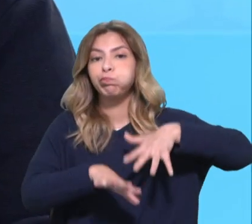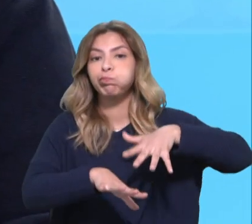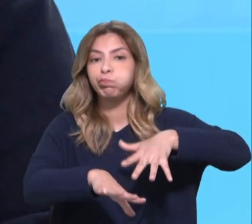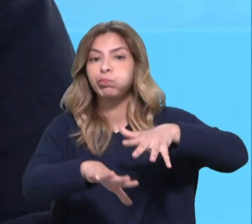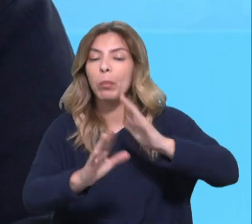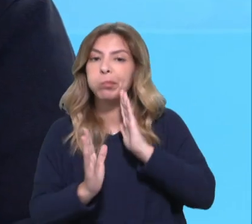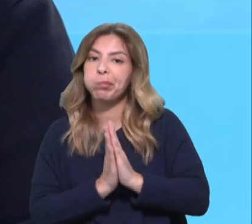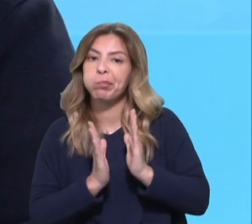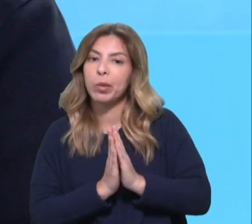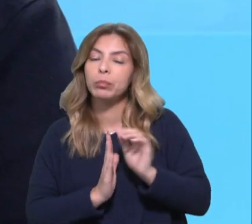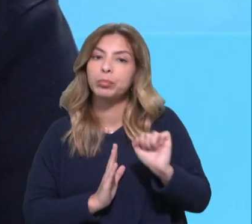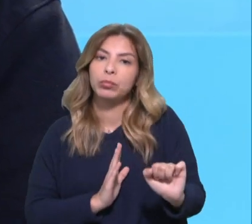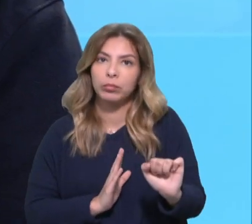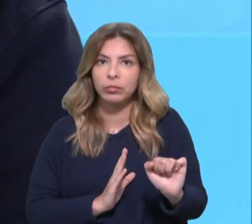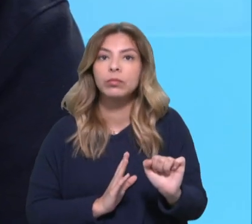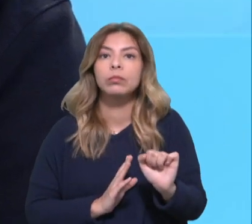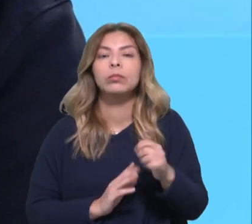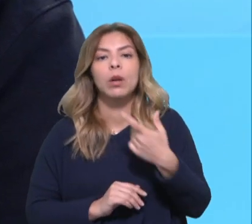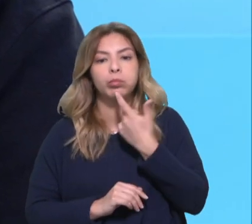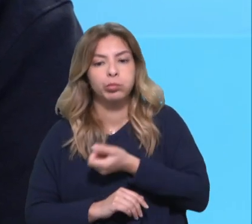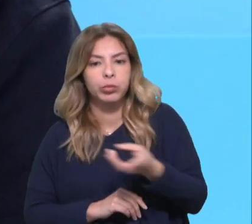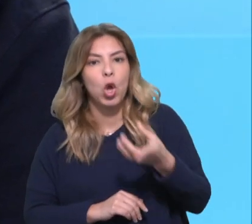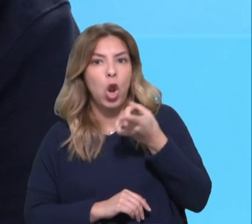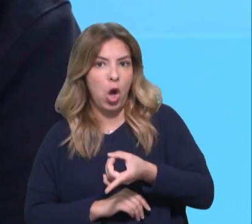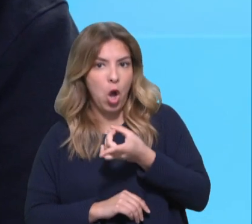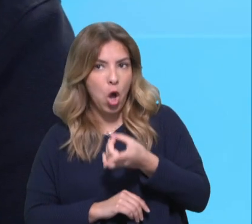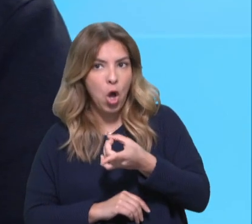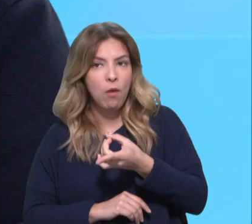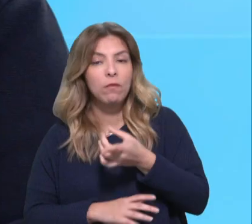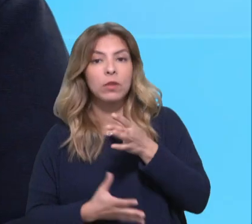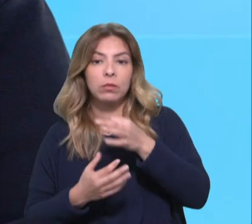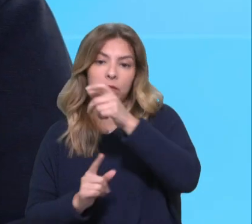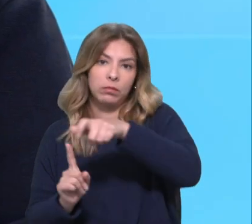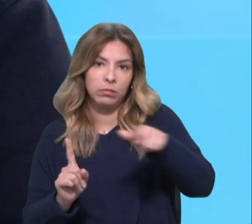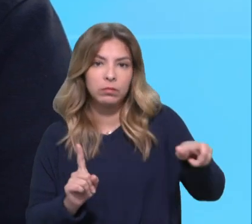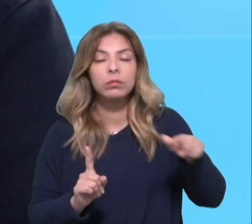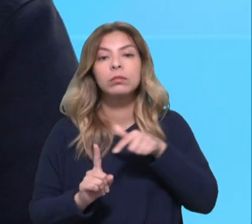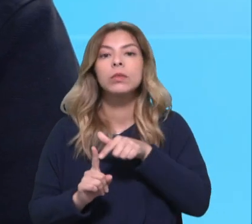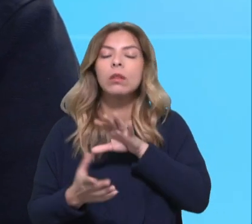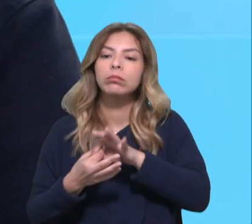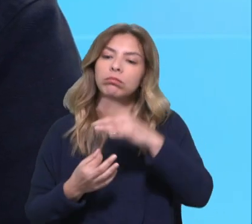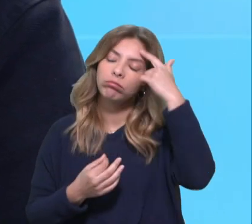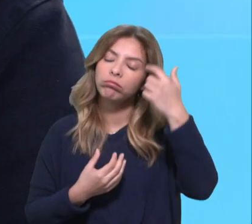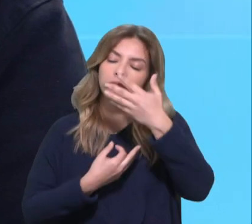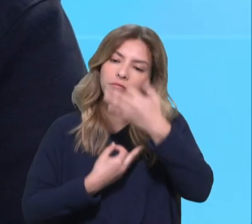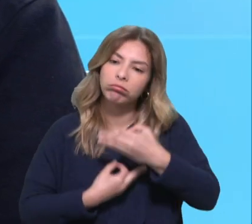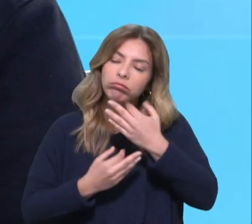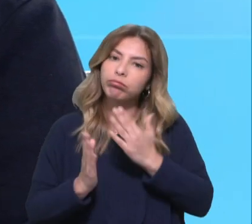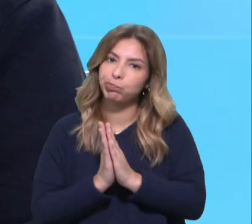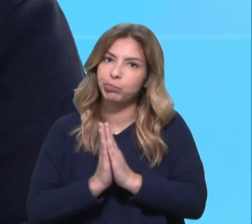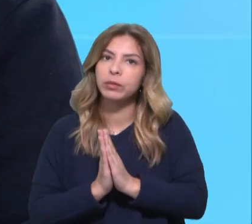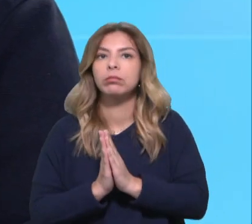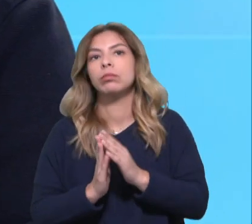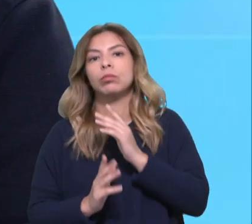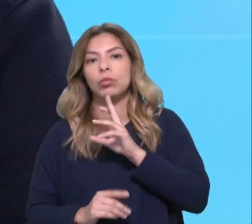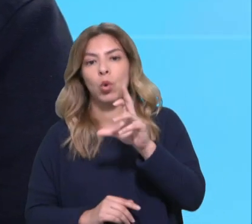da Ordem Terceira. Portanto, são 9 figuras relacionadas com o culto da Ordem Terceira, imagens de roca